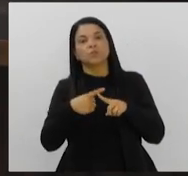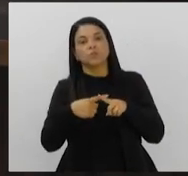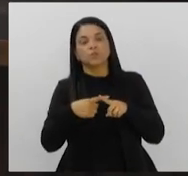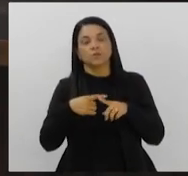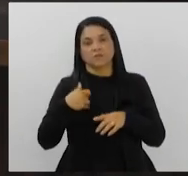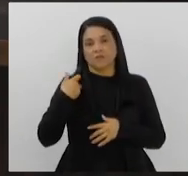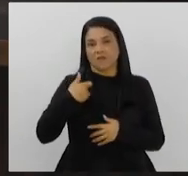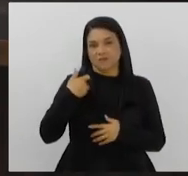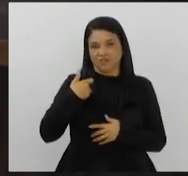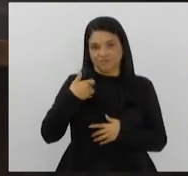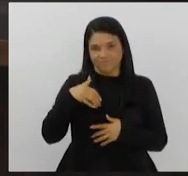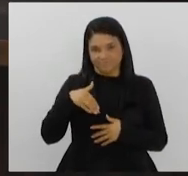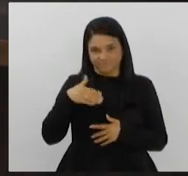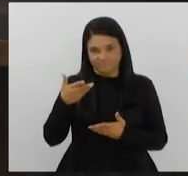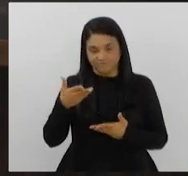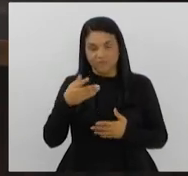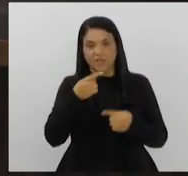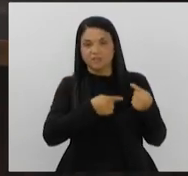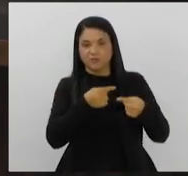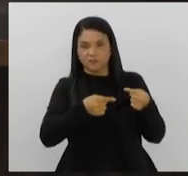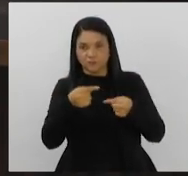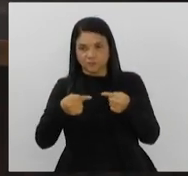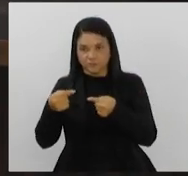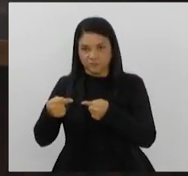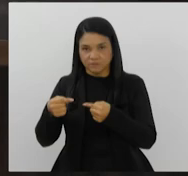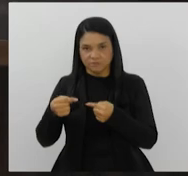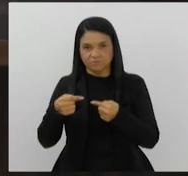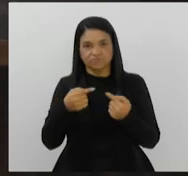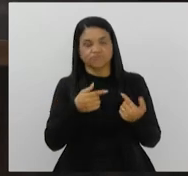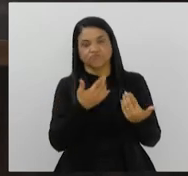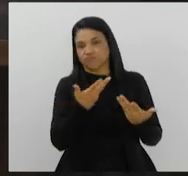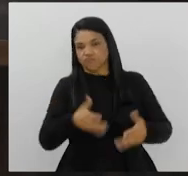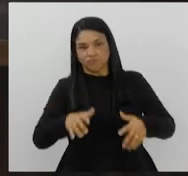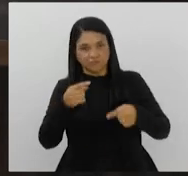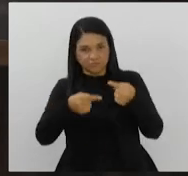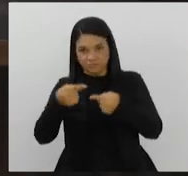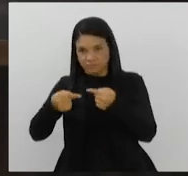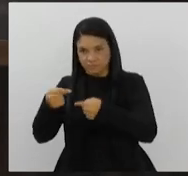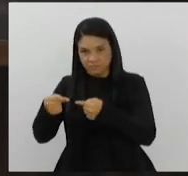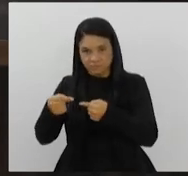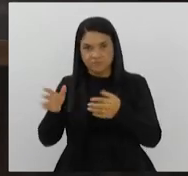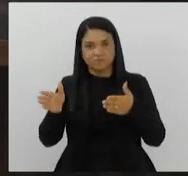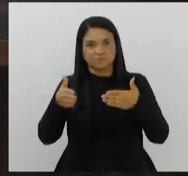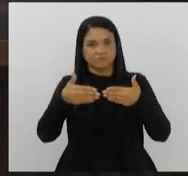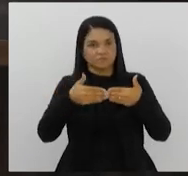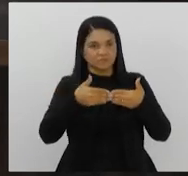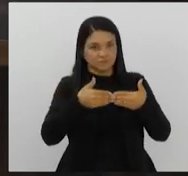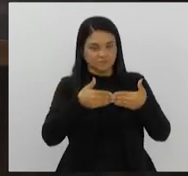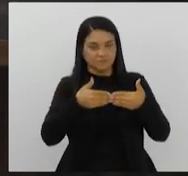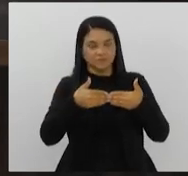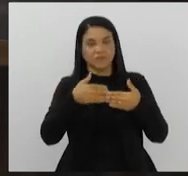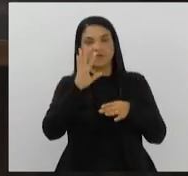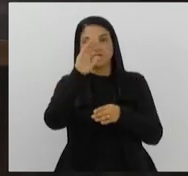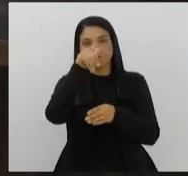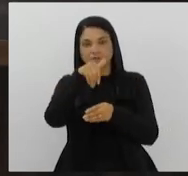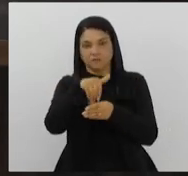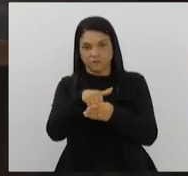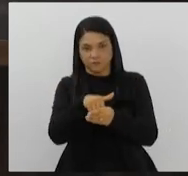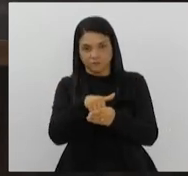idade. Em discussão, não havendo quem queira discutir, encerrada a discussão. Em